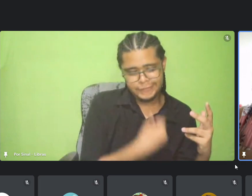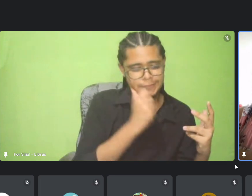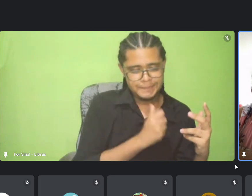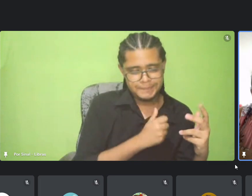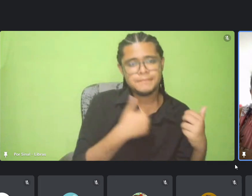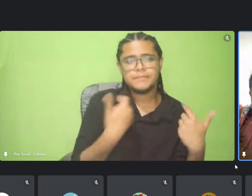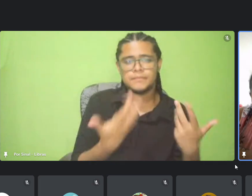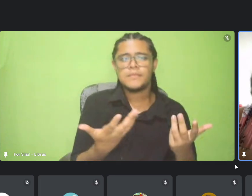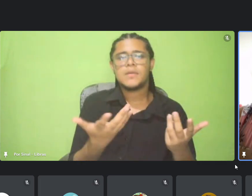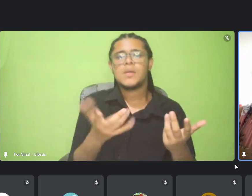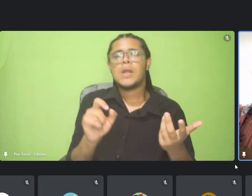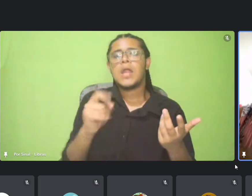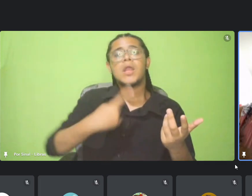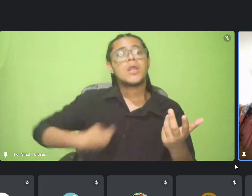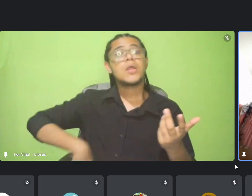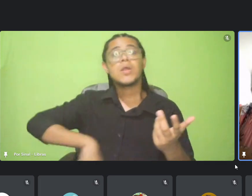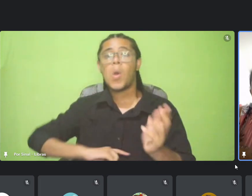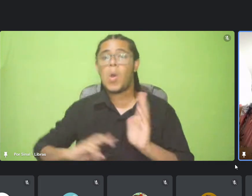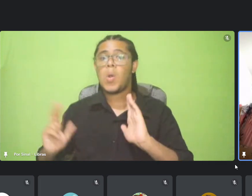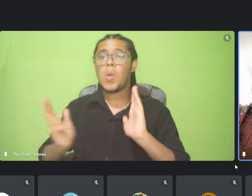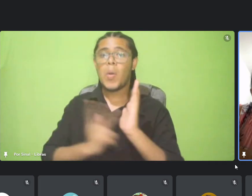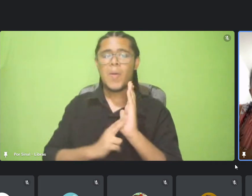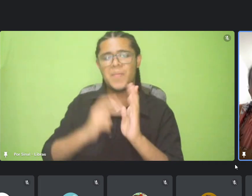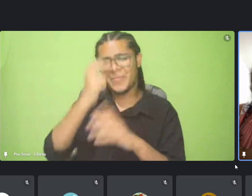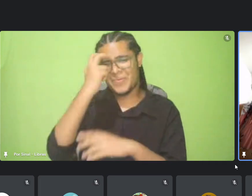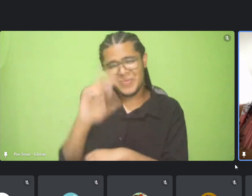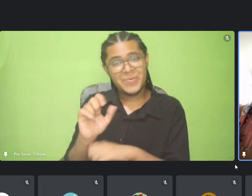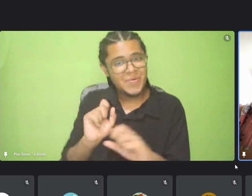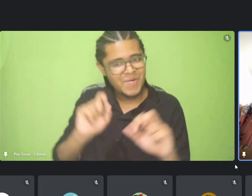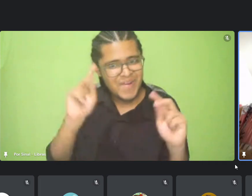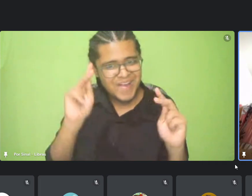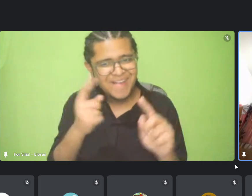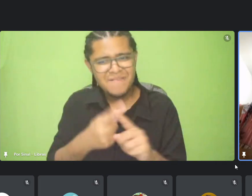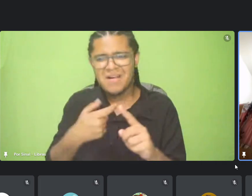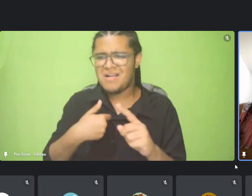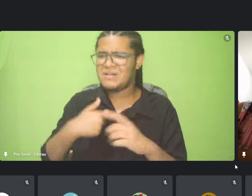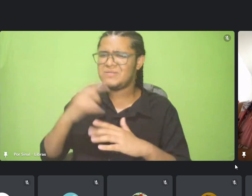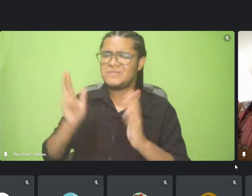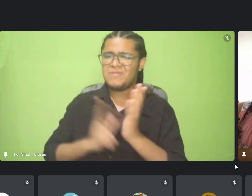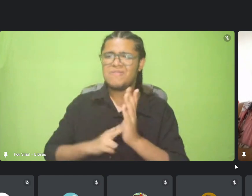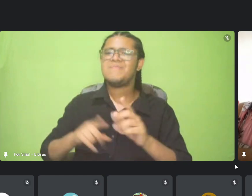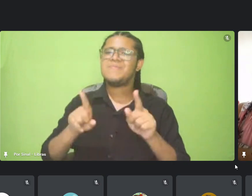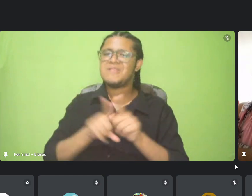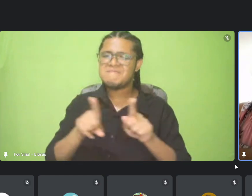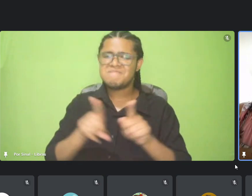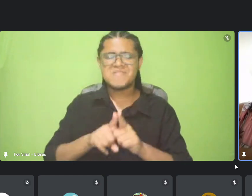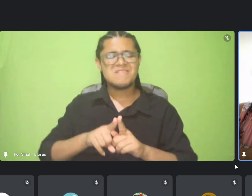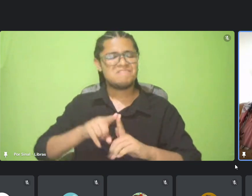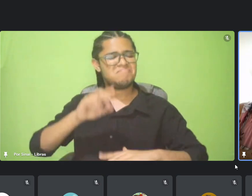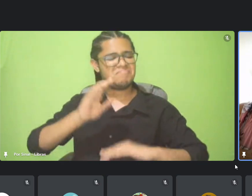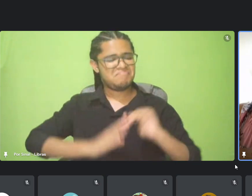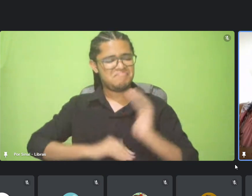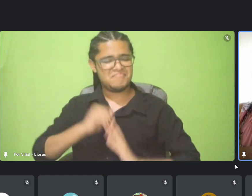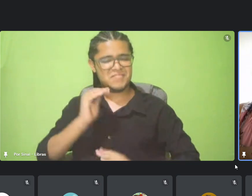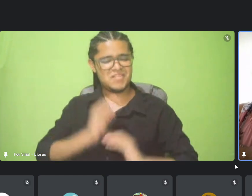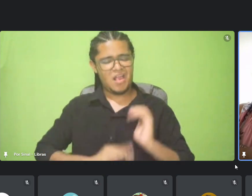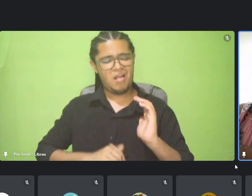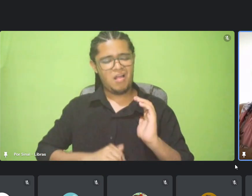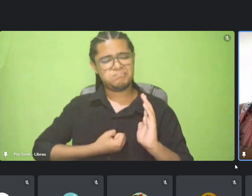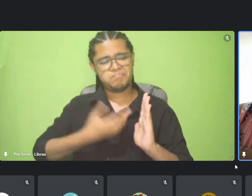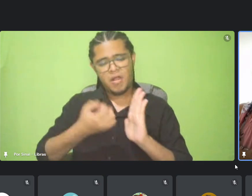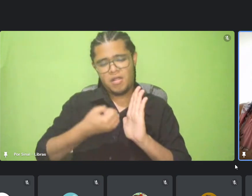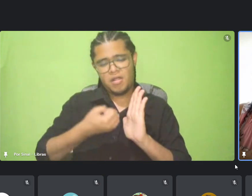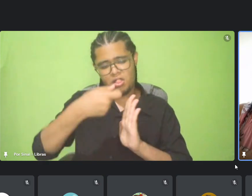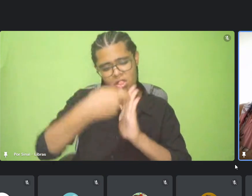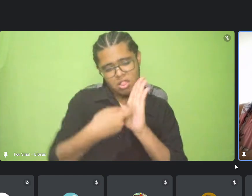É, sou poetisa. Ah, nossa, gente. Estamos juntos nesse teatro vivo de